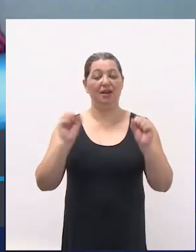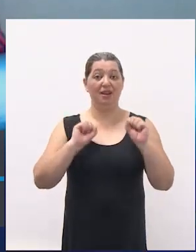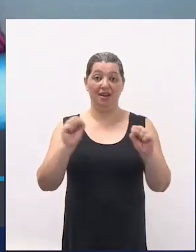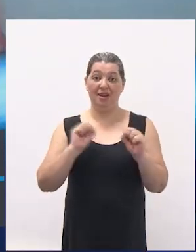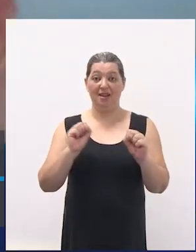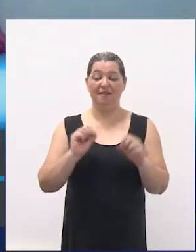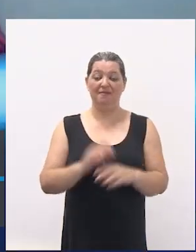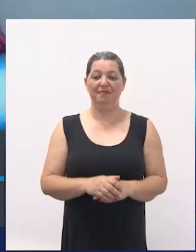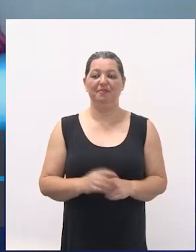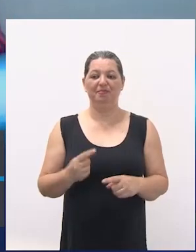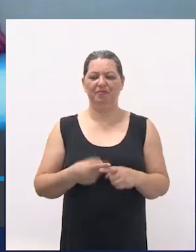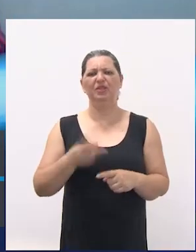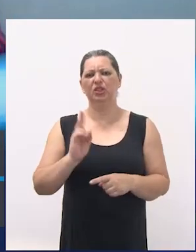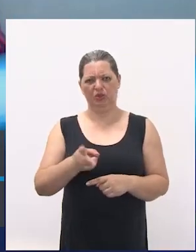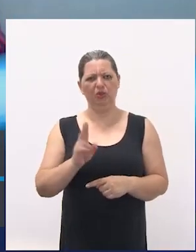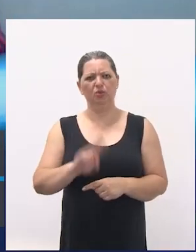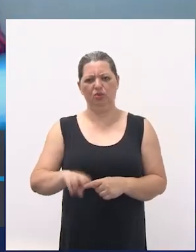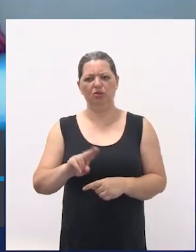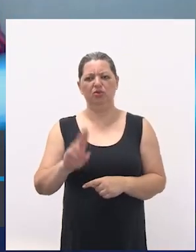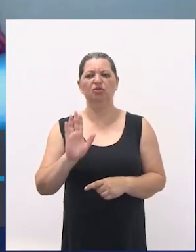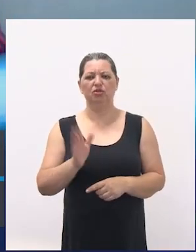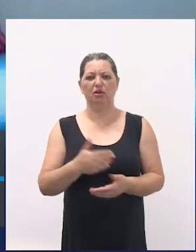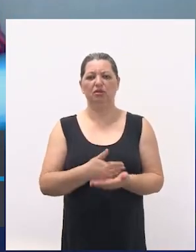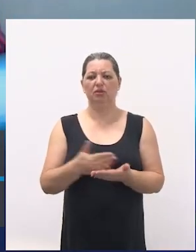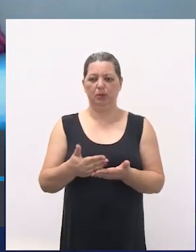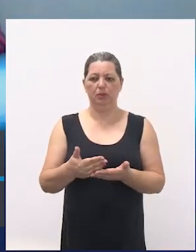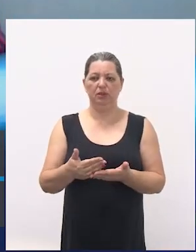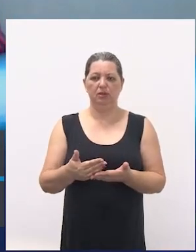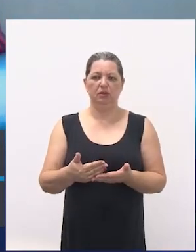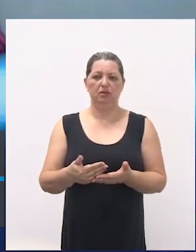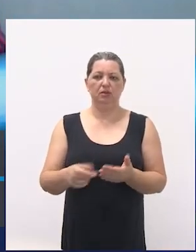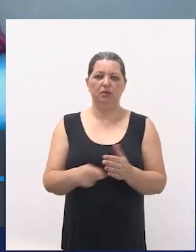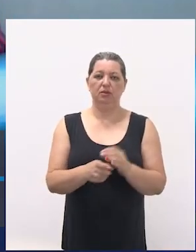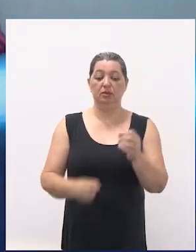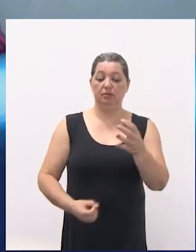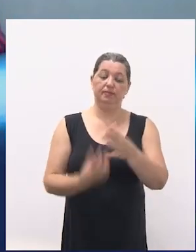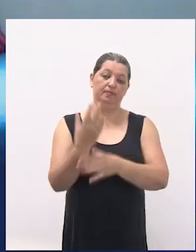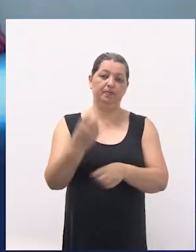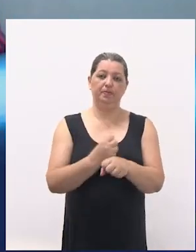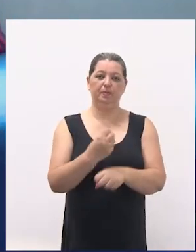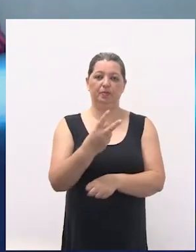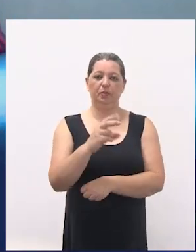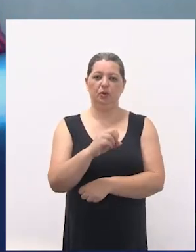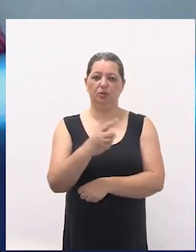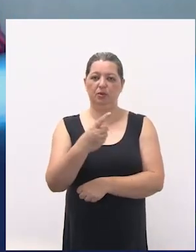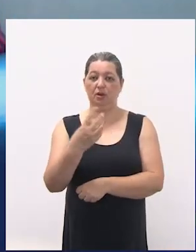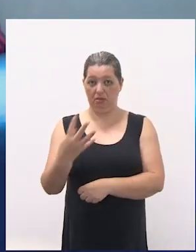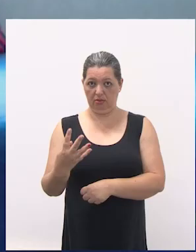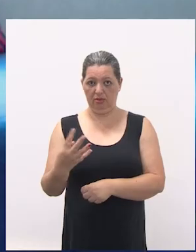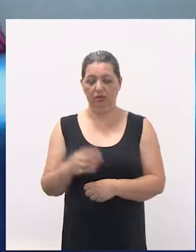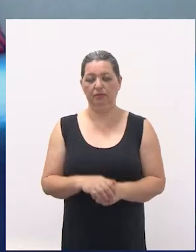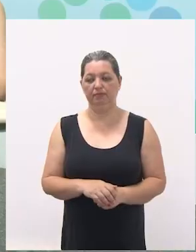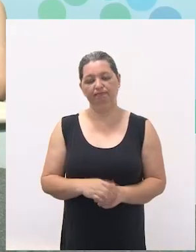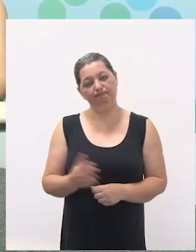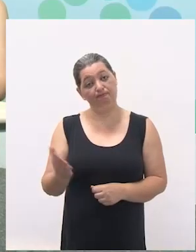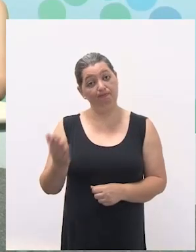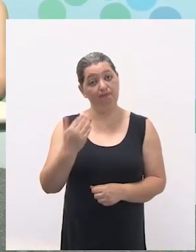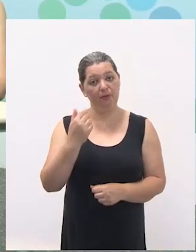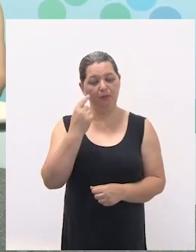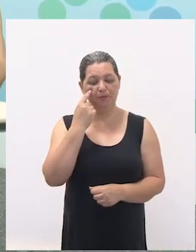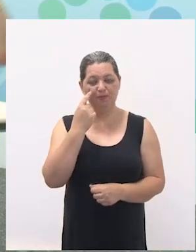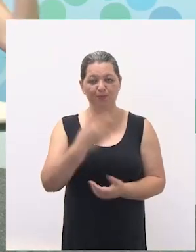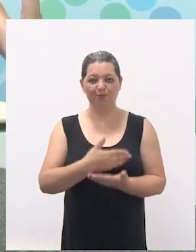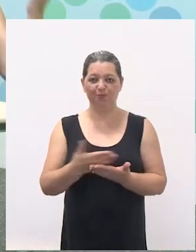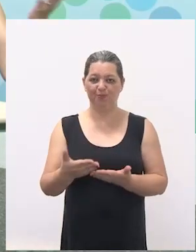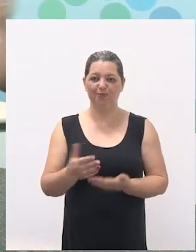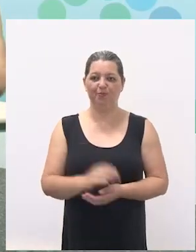que eu venho usando aí desde que começou, desde que lançaram em 2014. Então, vamos lá, Giovanni,